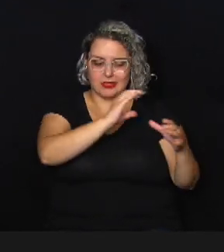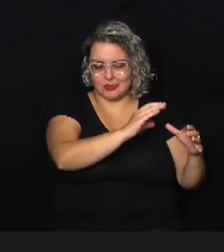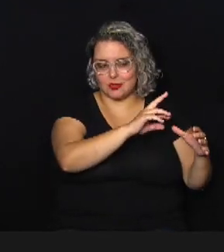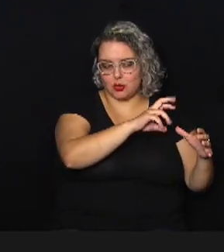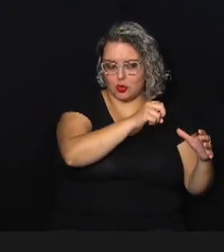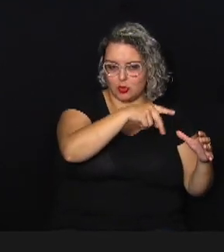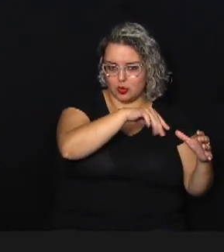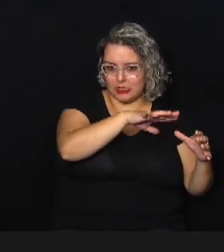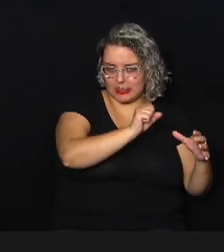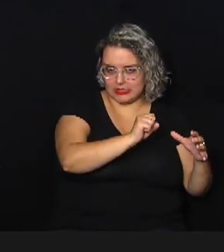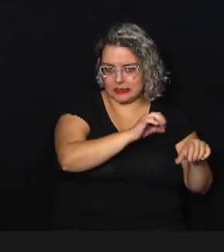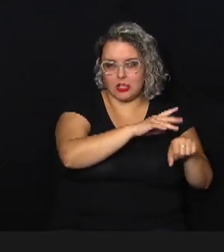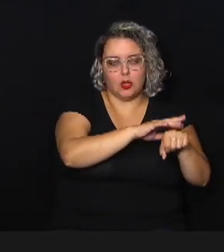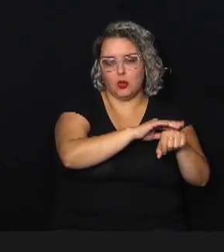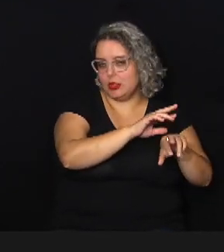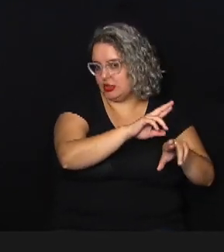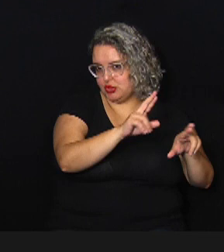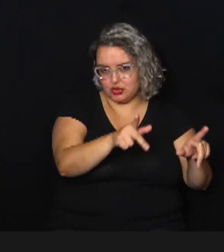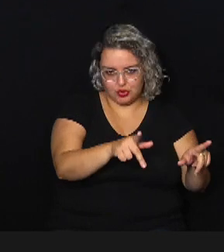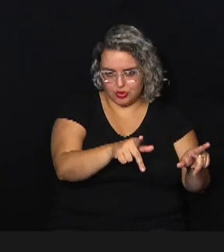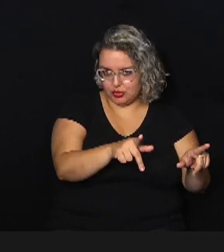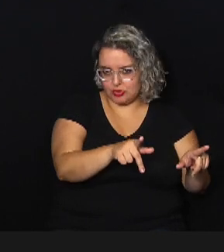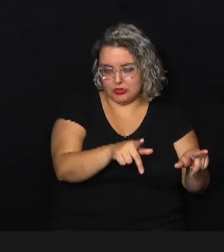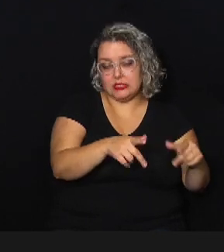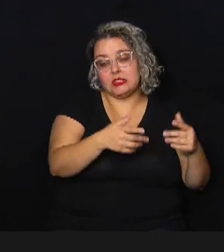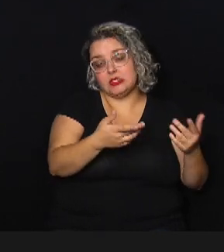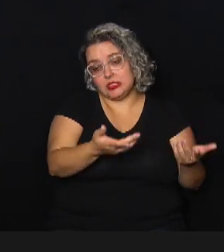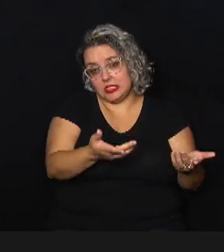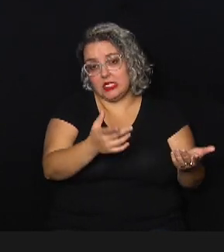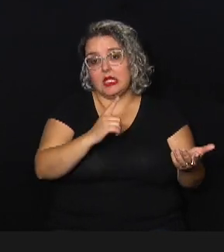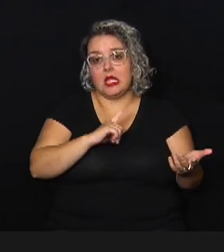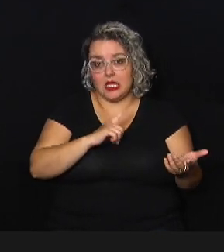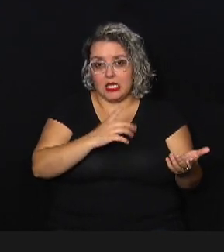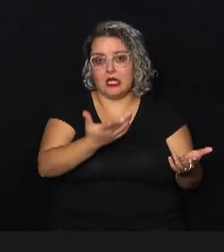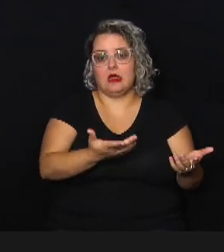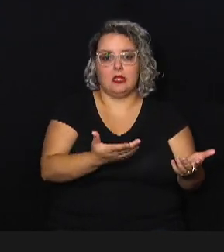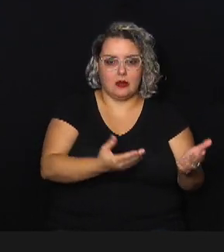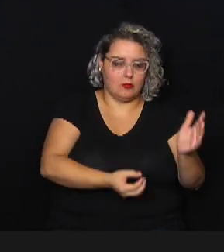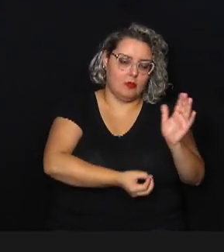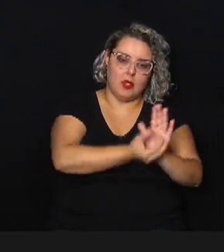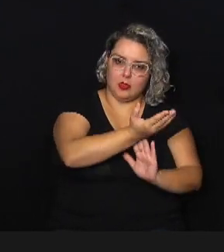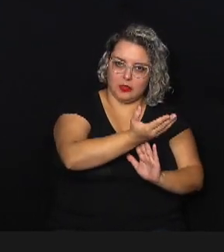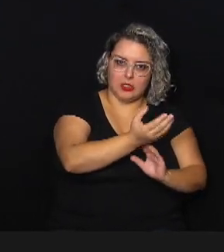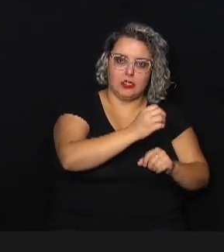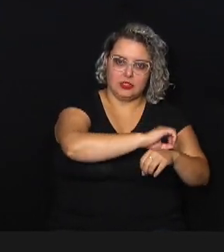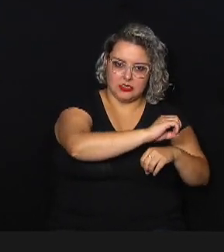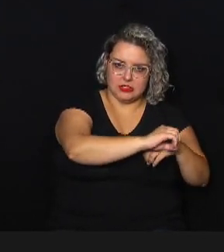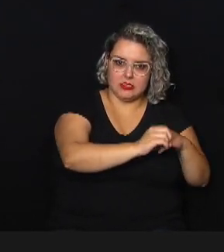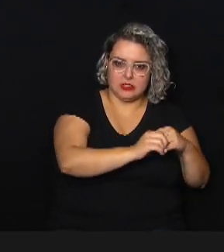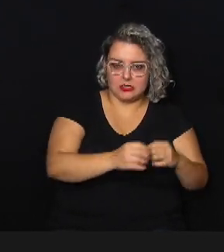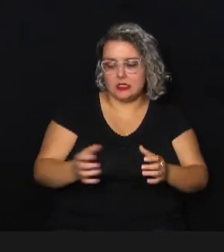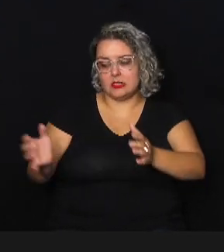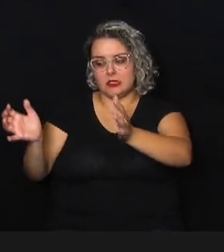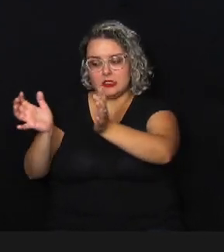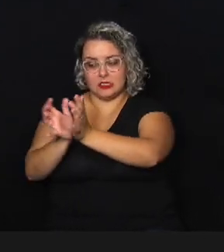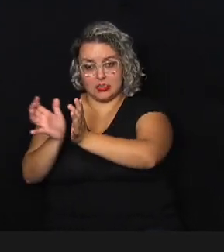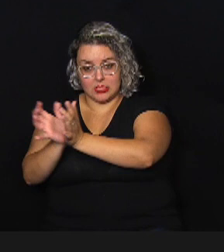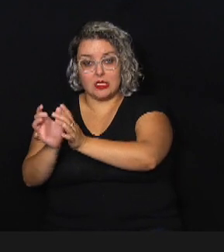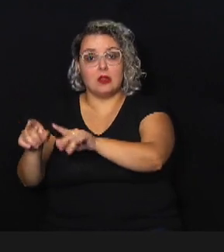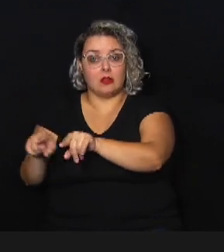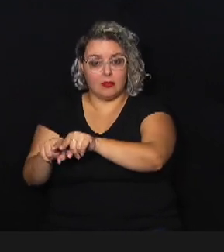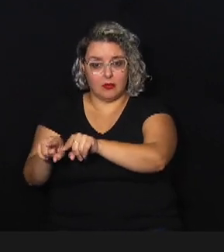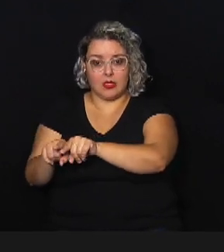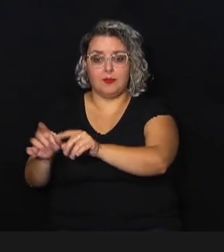doenças completamente distintas, apesar de terem uma mesma origem celular, tá? E nas linfóides também. Você